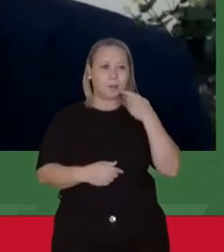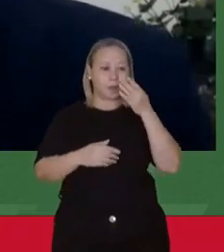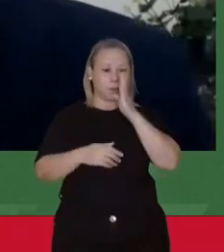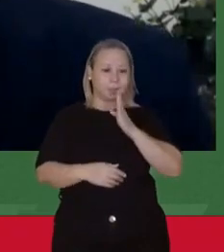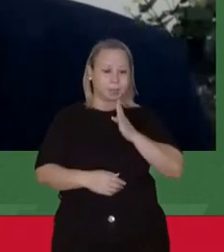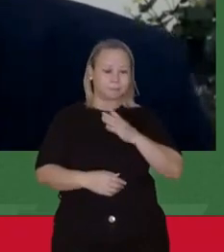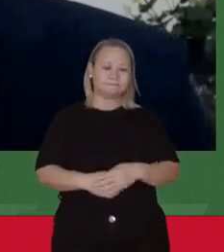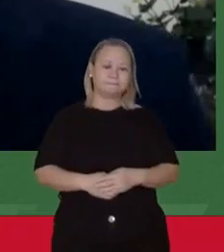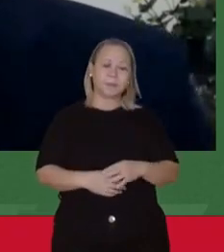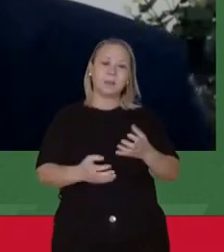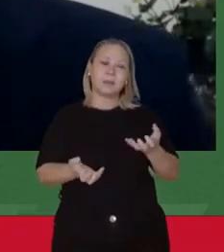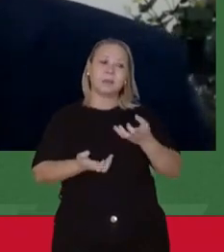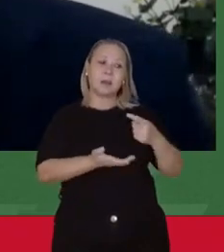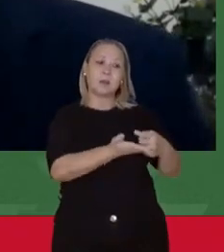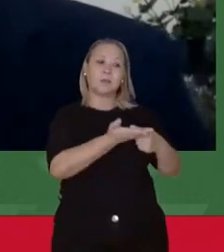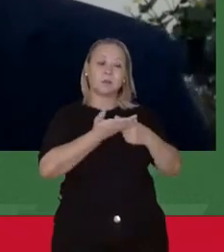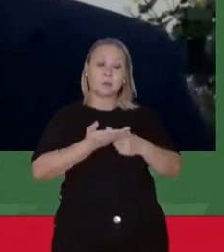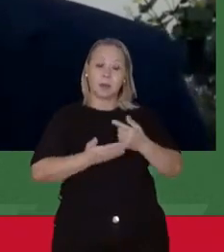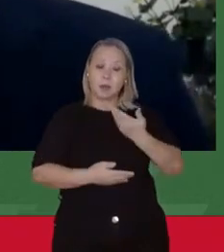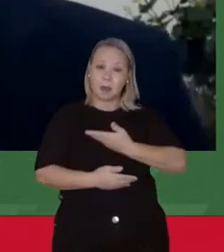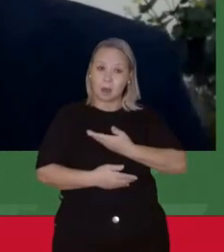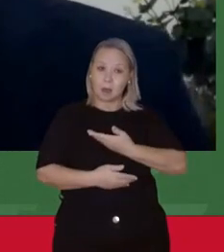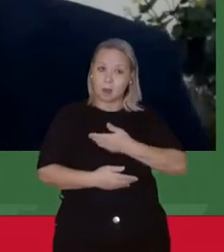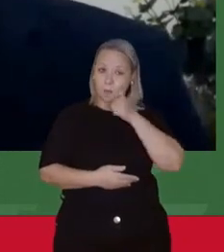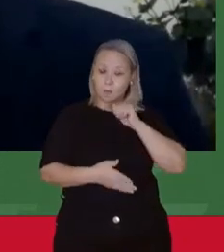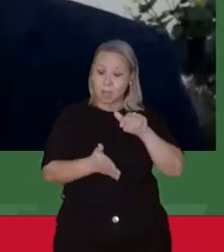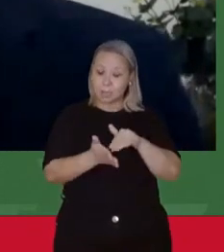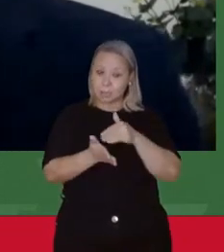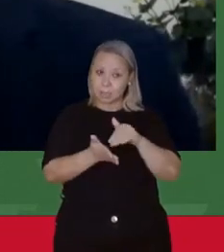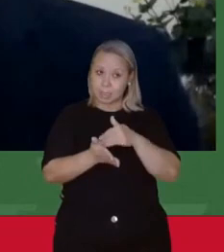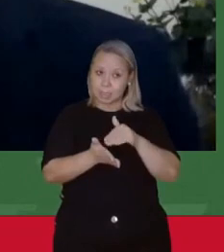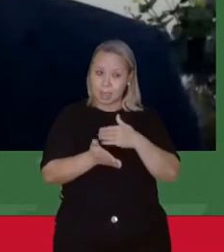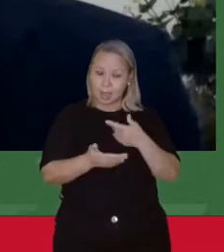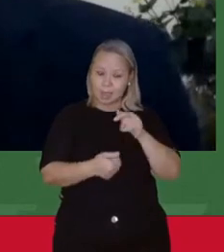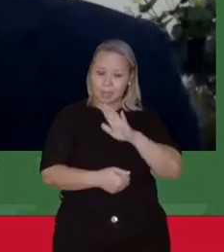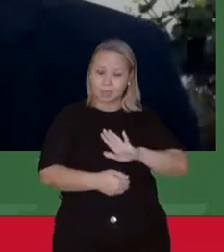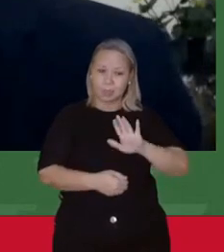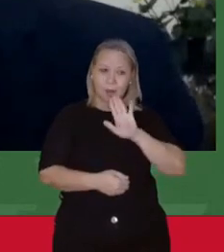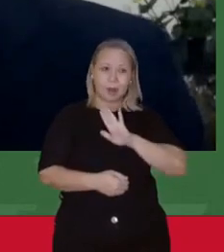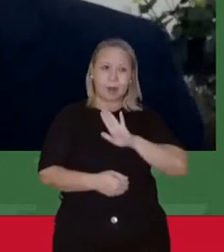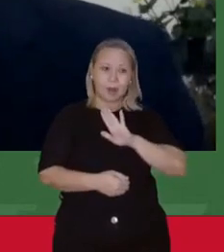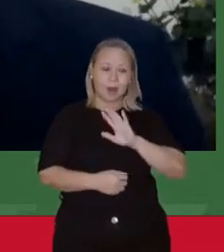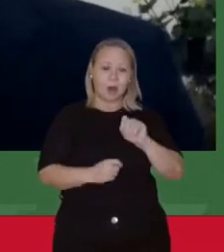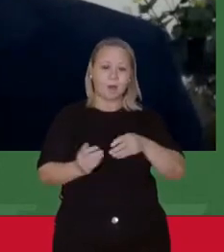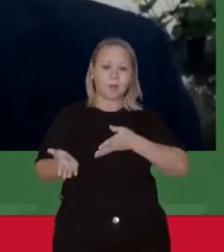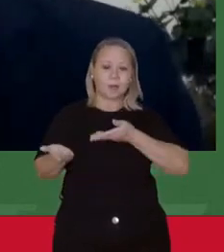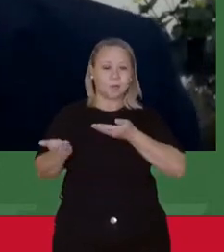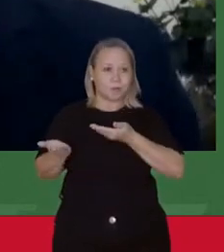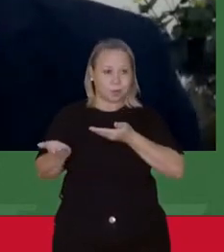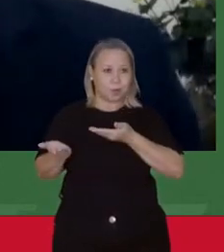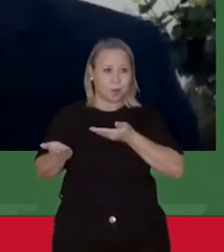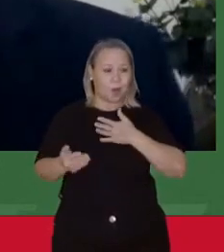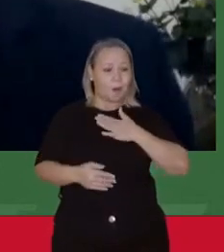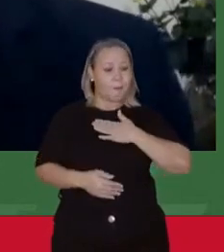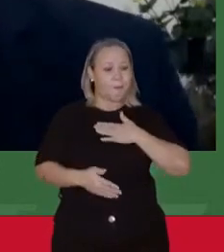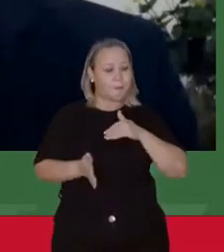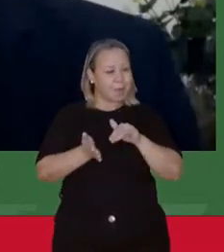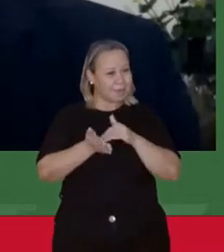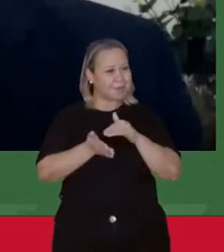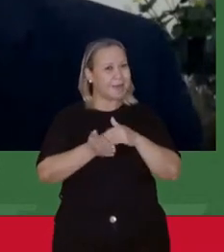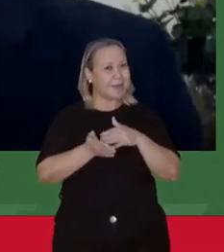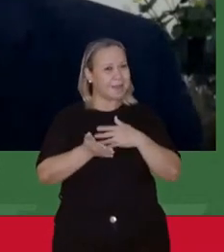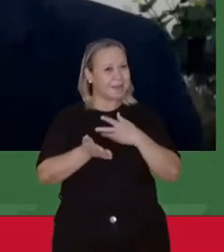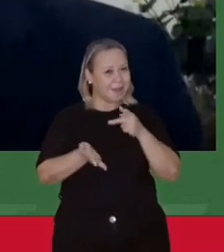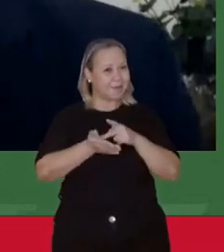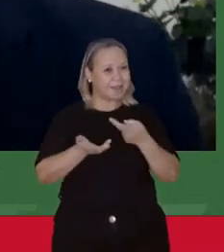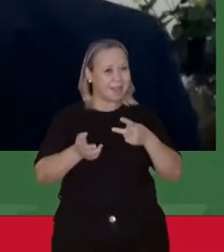convidar a nossa companheira, secretária nacional da Juventude, minha secretária, né? É